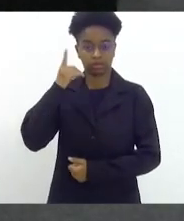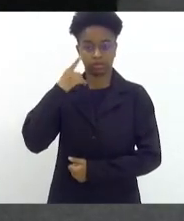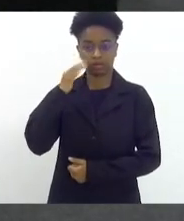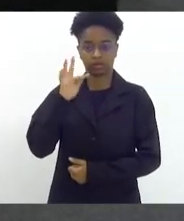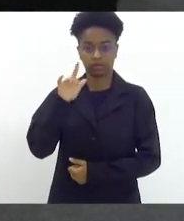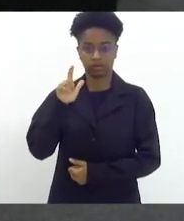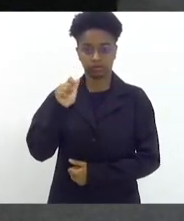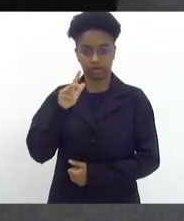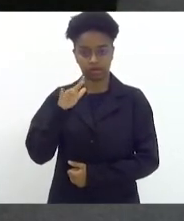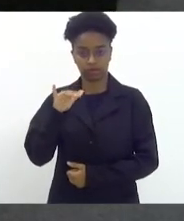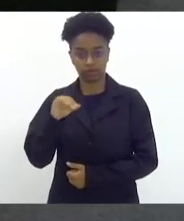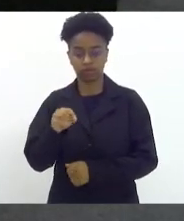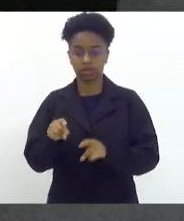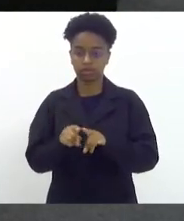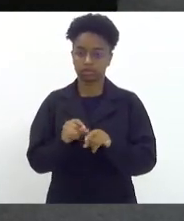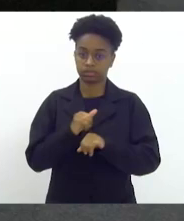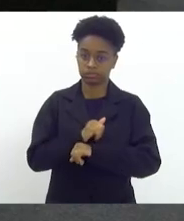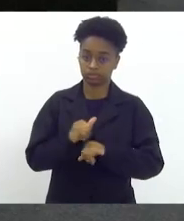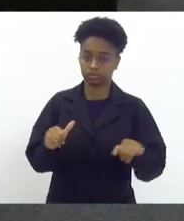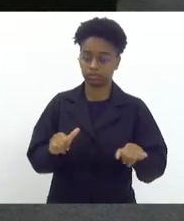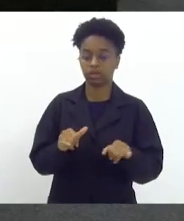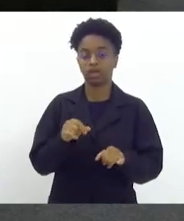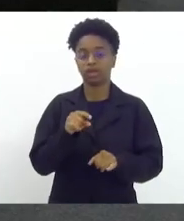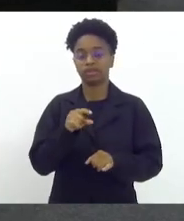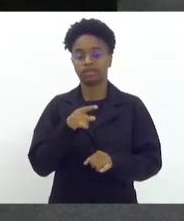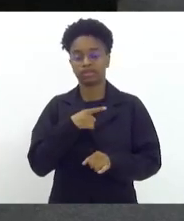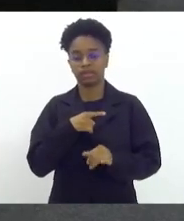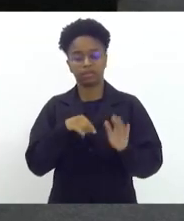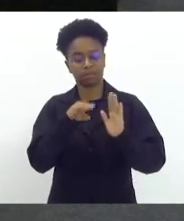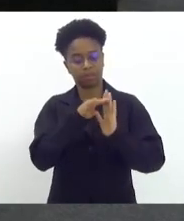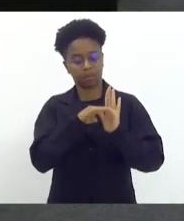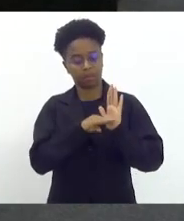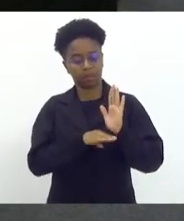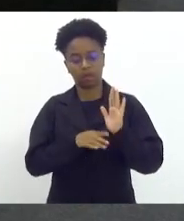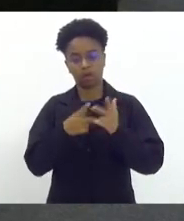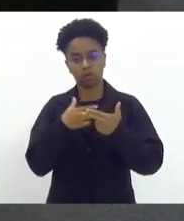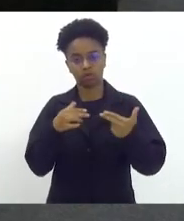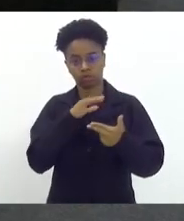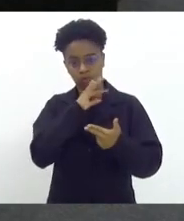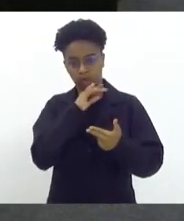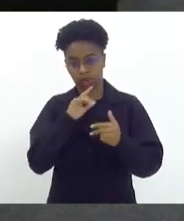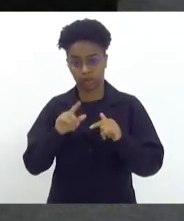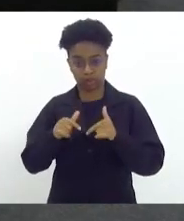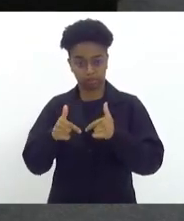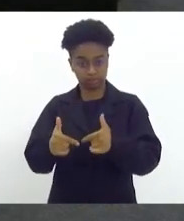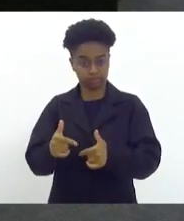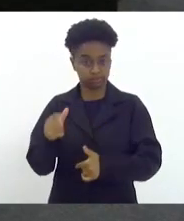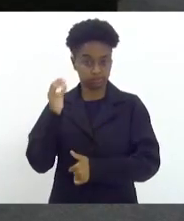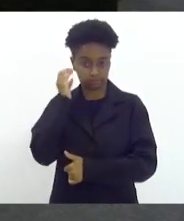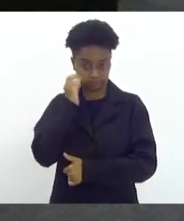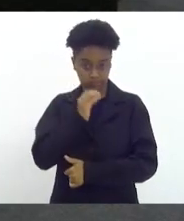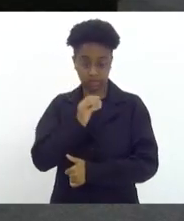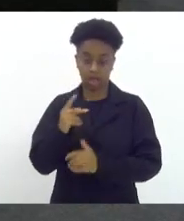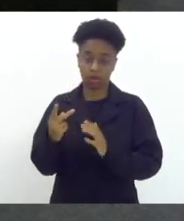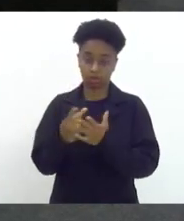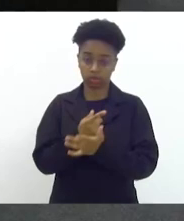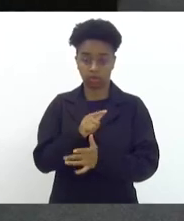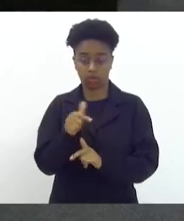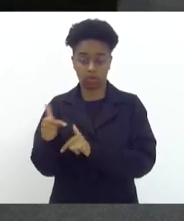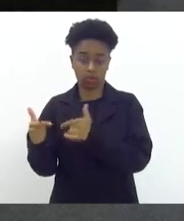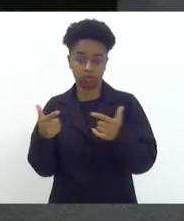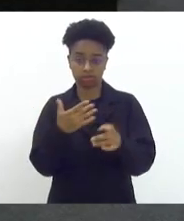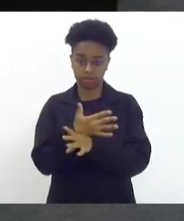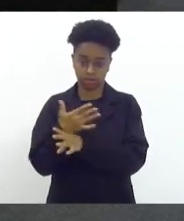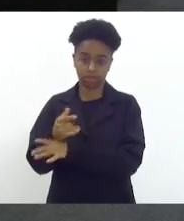e dizer que o manual de maldades contra educação feito por Cláudio Castro se reproduz em várias outras cidades dos seus